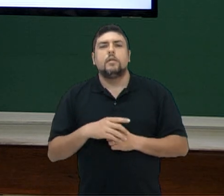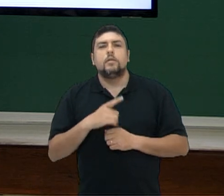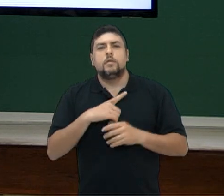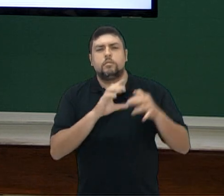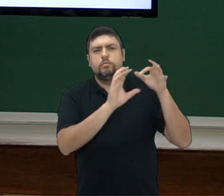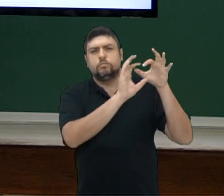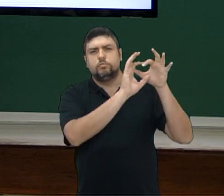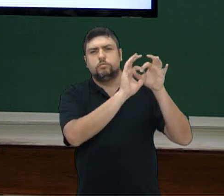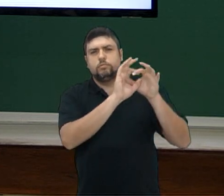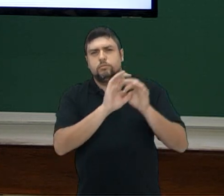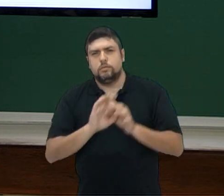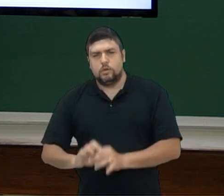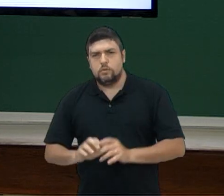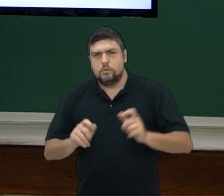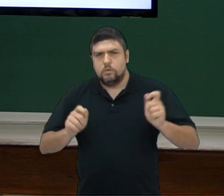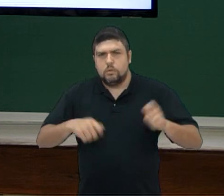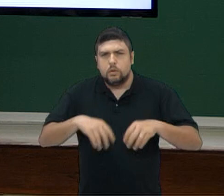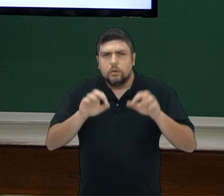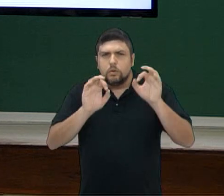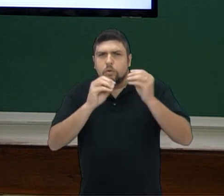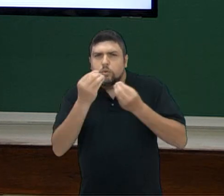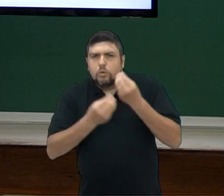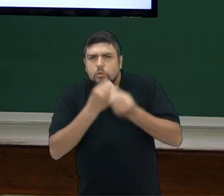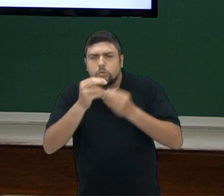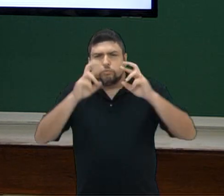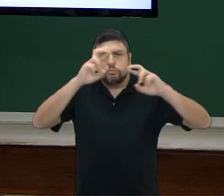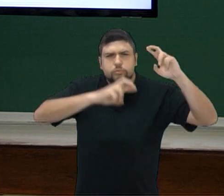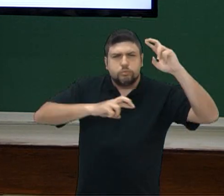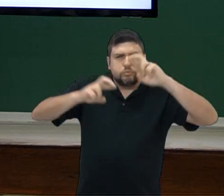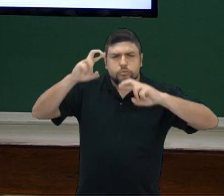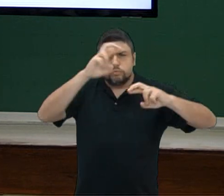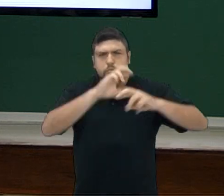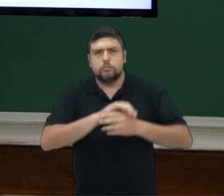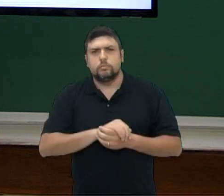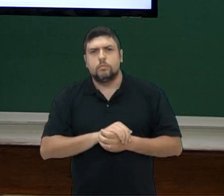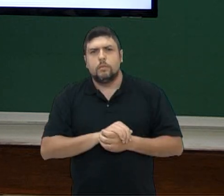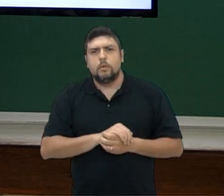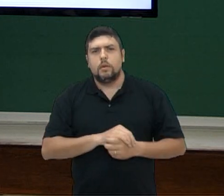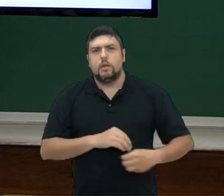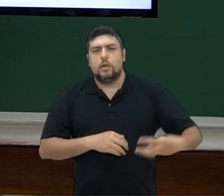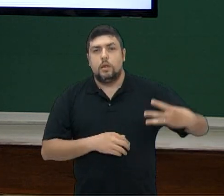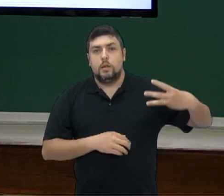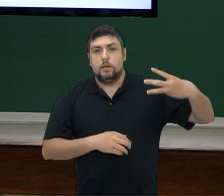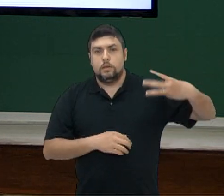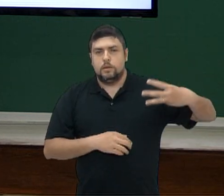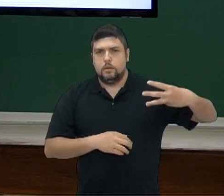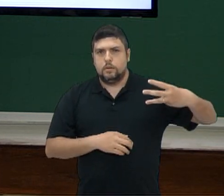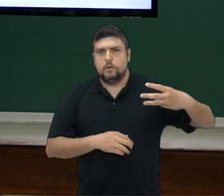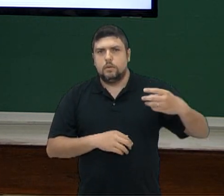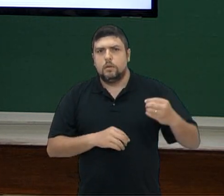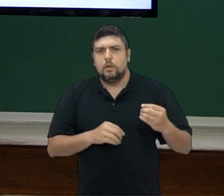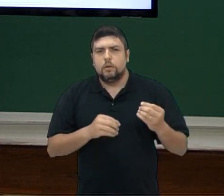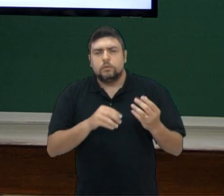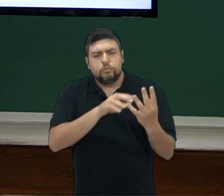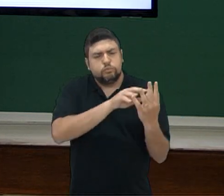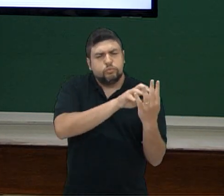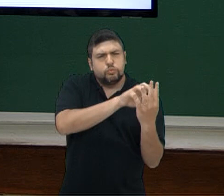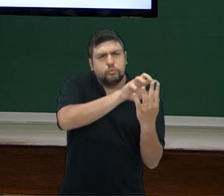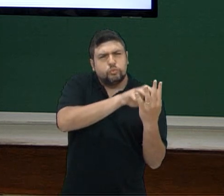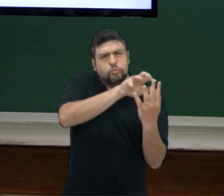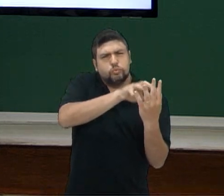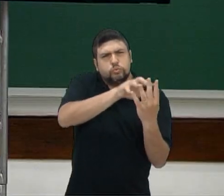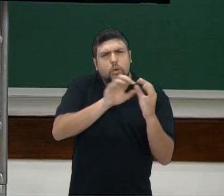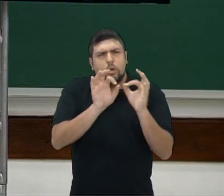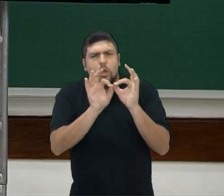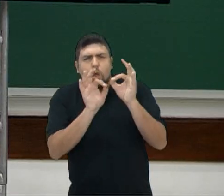gente consegue estar trabalhando dentro dessa mesma base de análise. Vamos à terceira aqui. Analisar a composição química de objetos